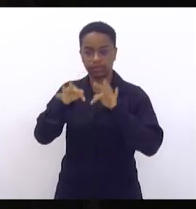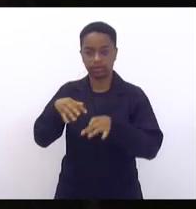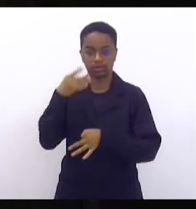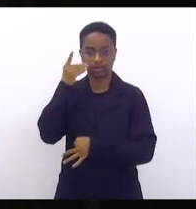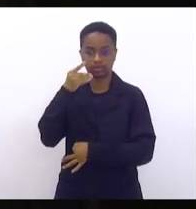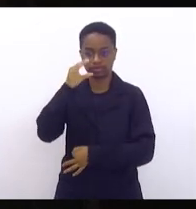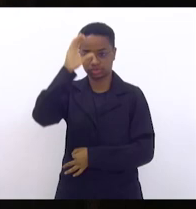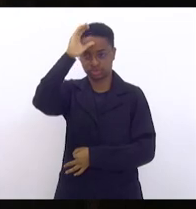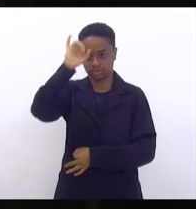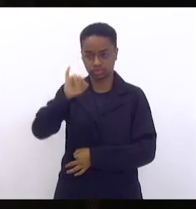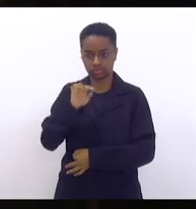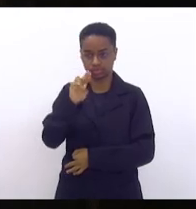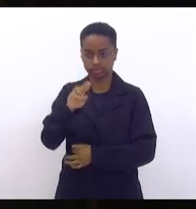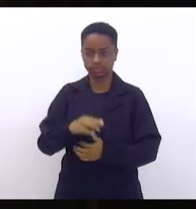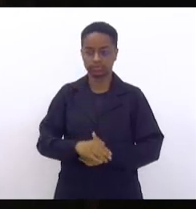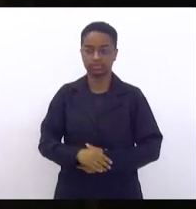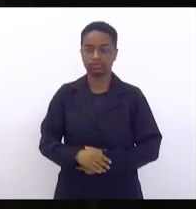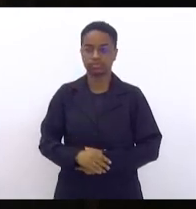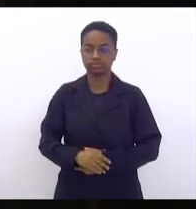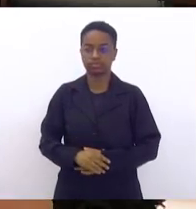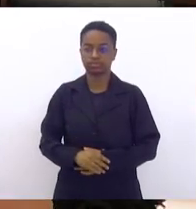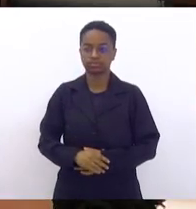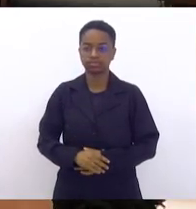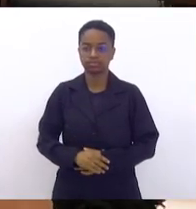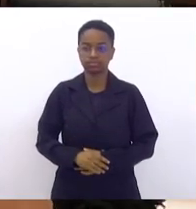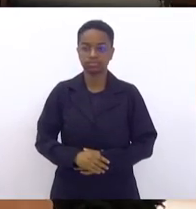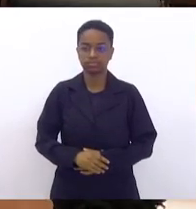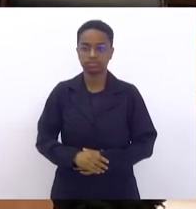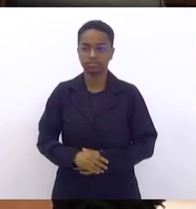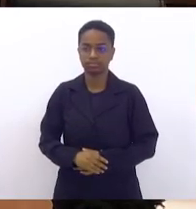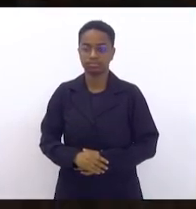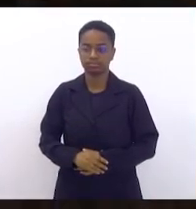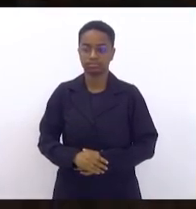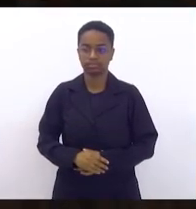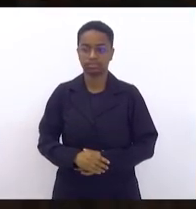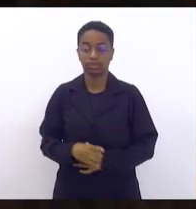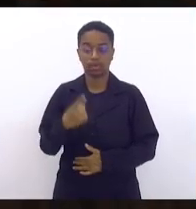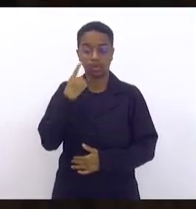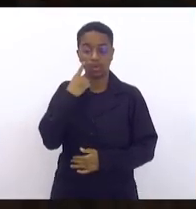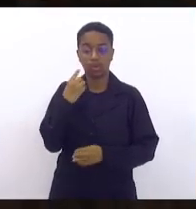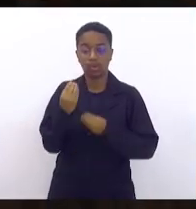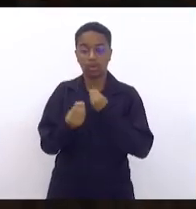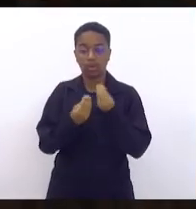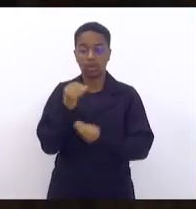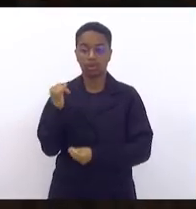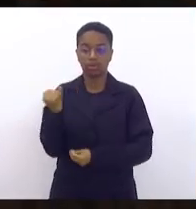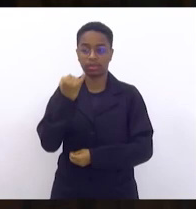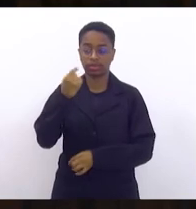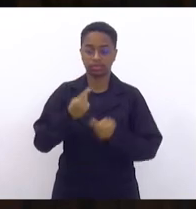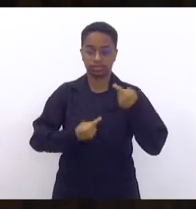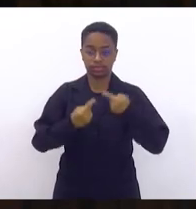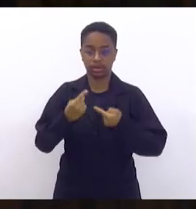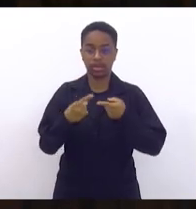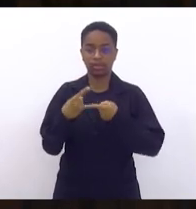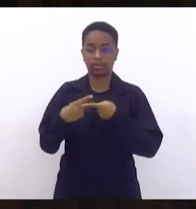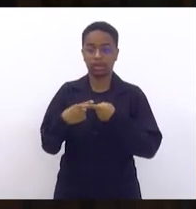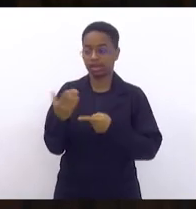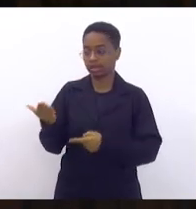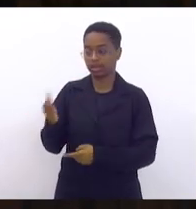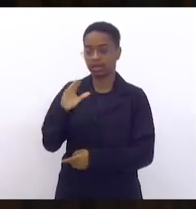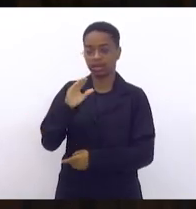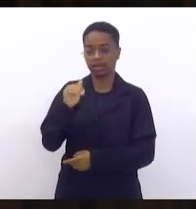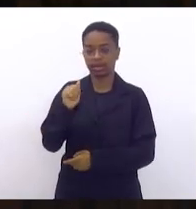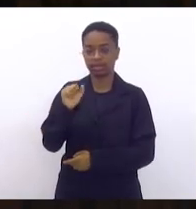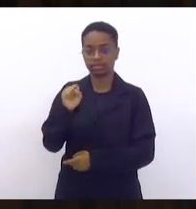da deputada Tia Jô olha olha o valor que esse debate tem né o castrinho é